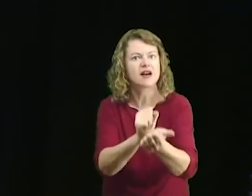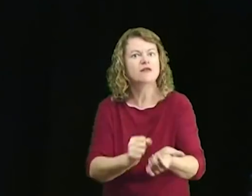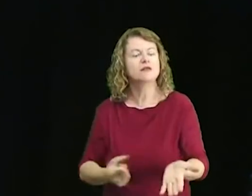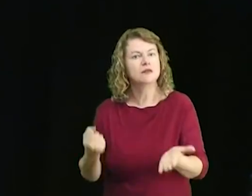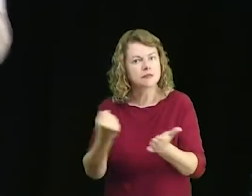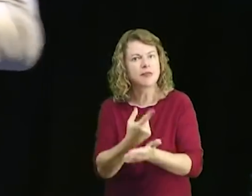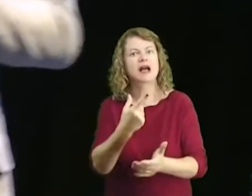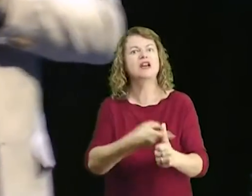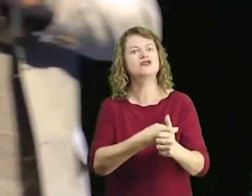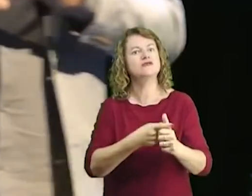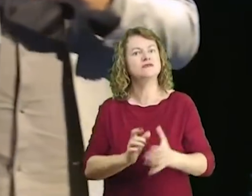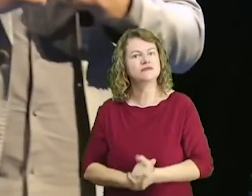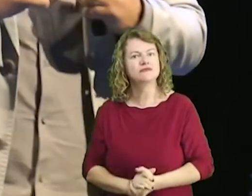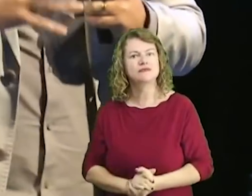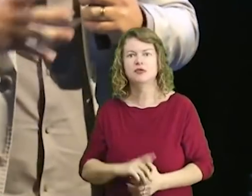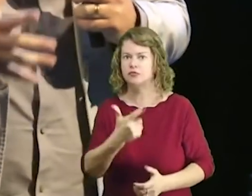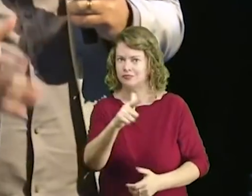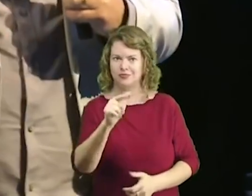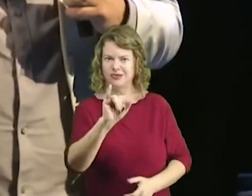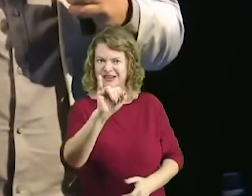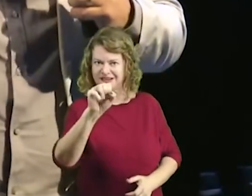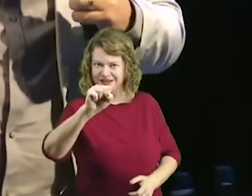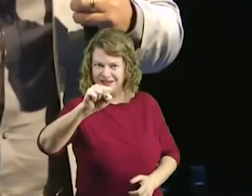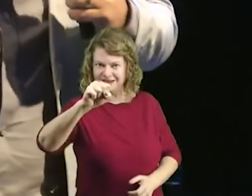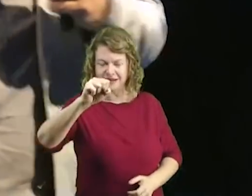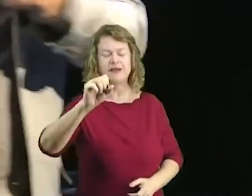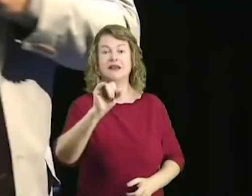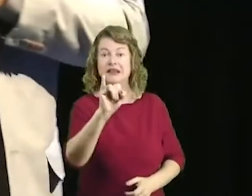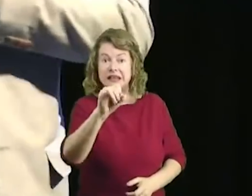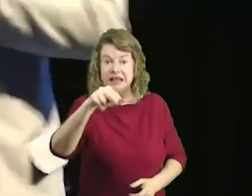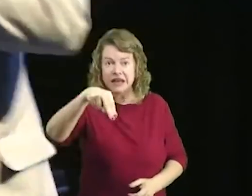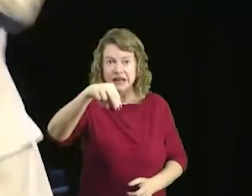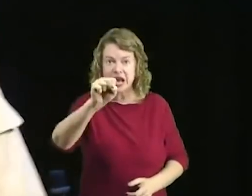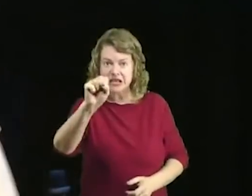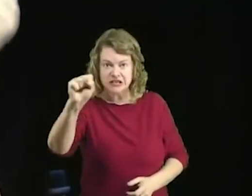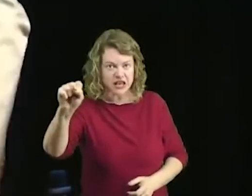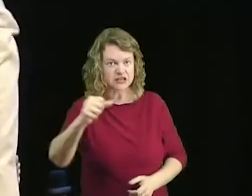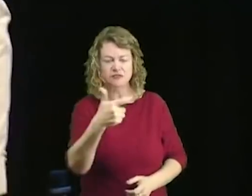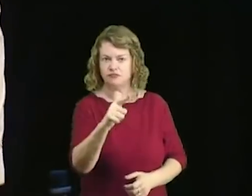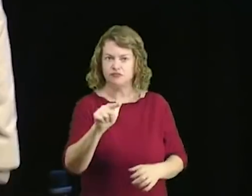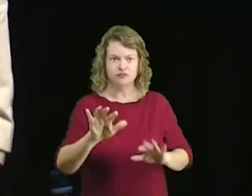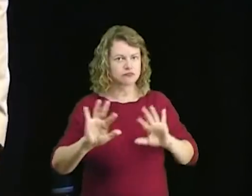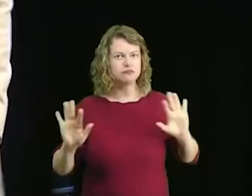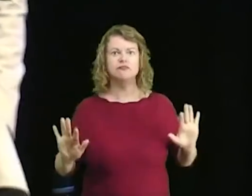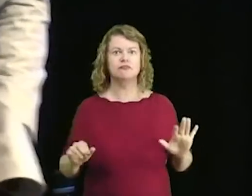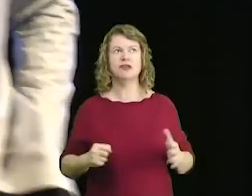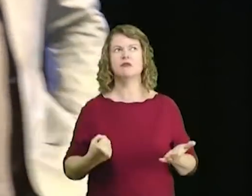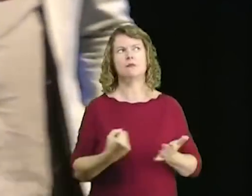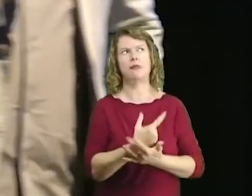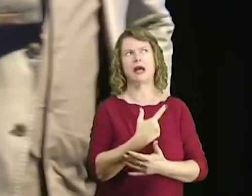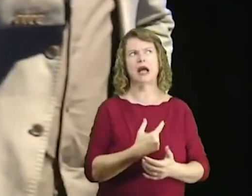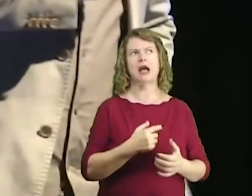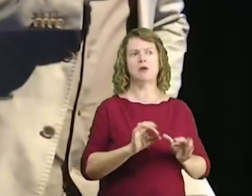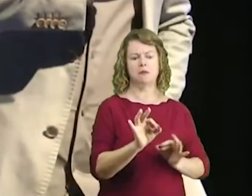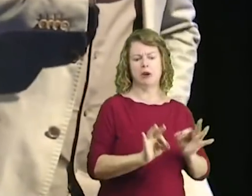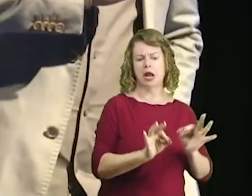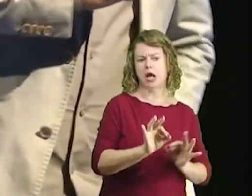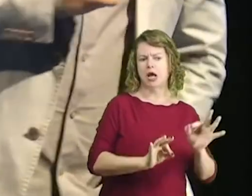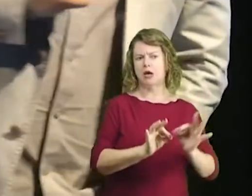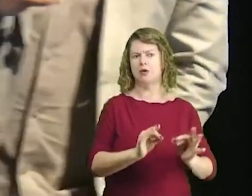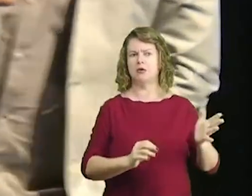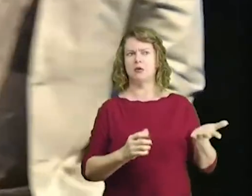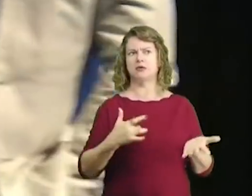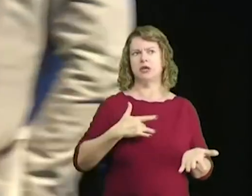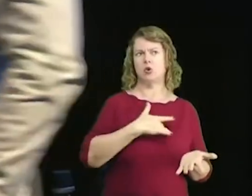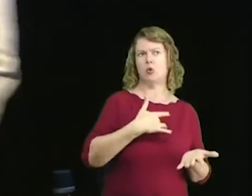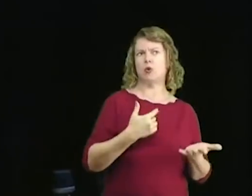previdência privada, não existia, ela ia morrer de fome, gente. Vocês já viram as viúvas da Bíblia como é que são? Qual foi a viúva que